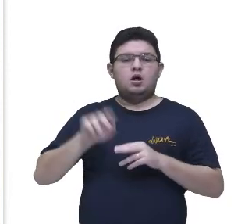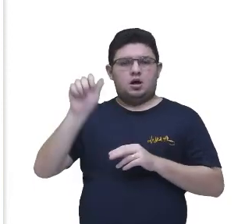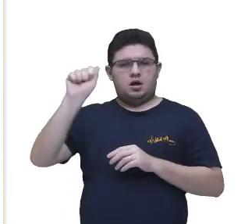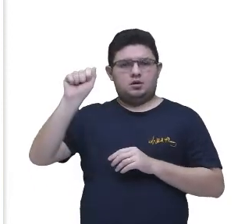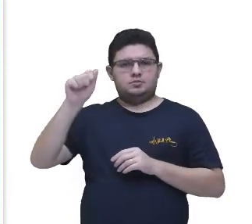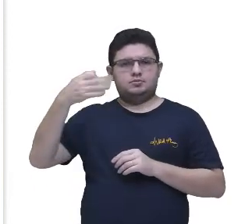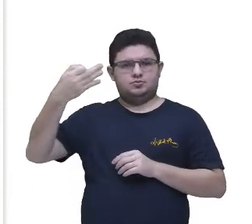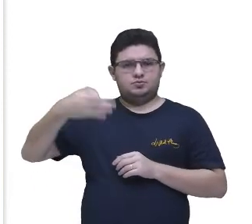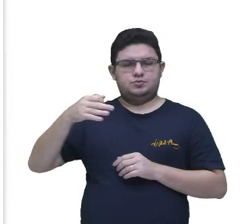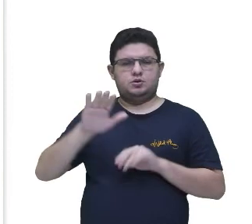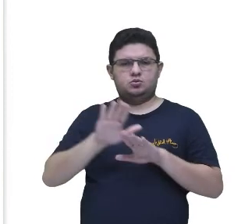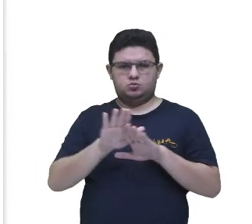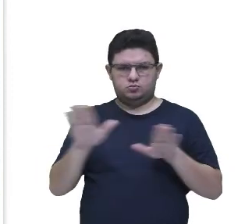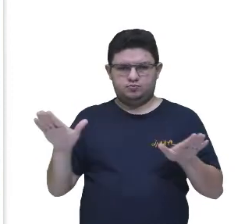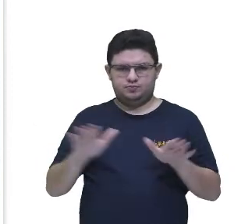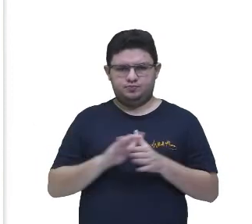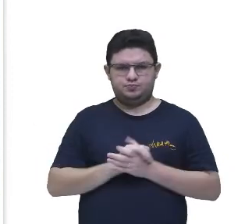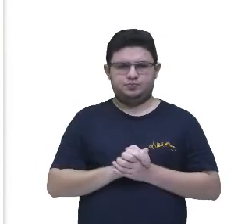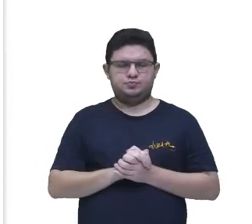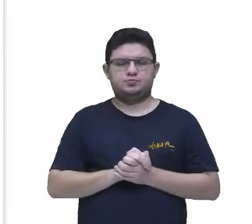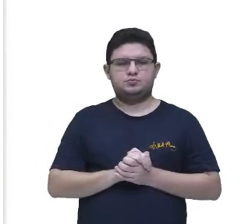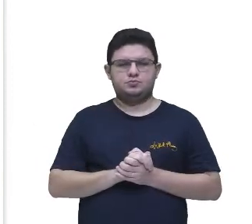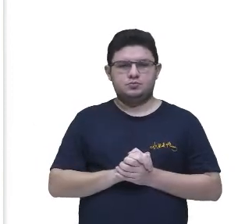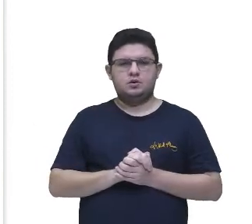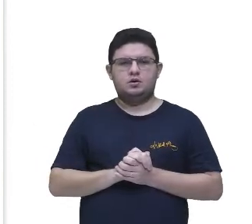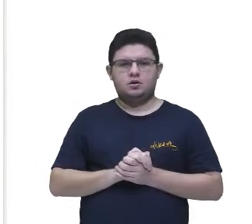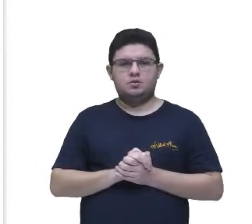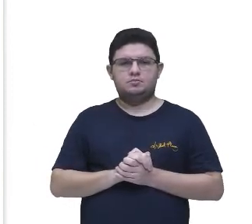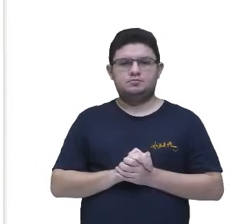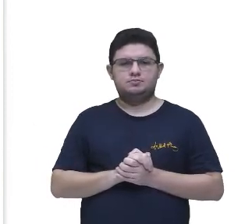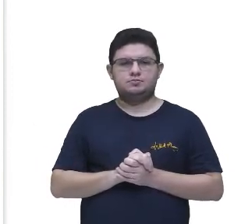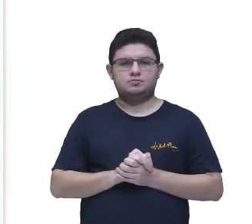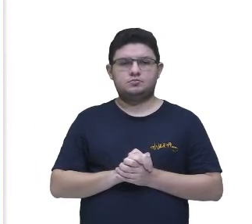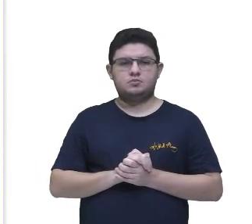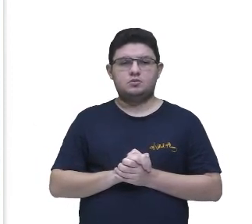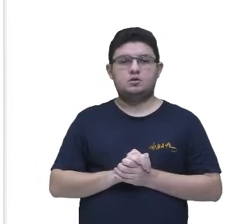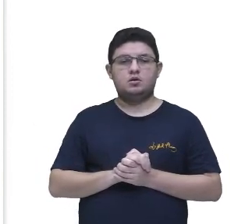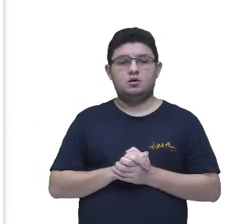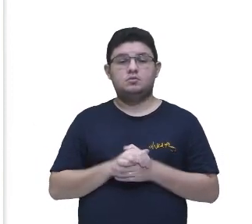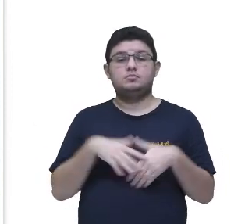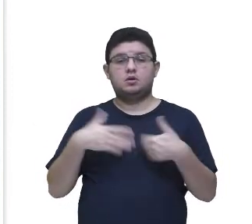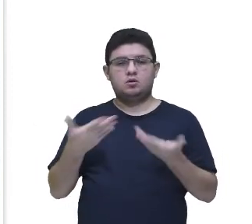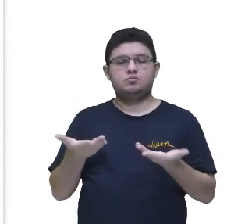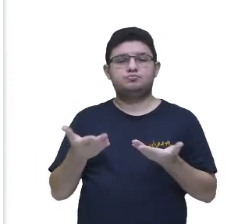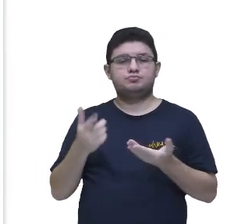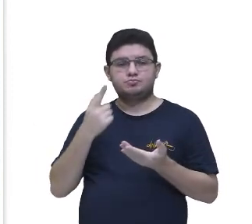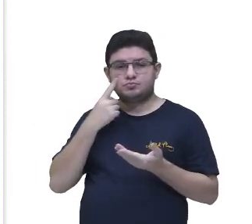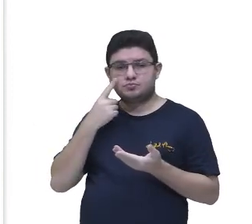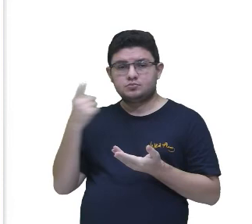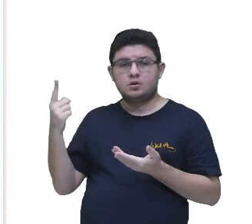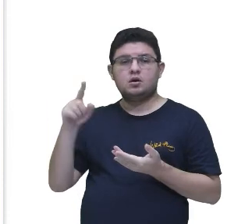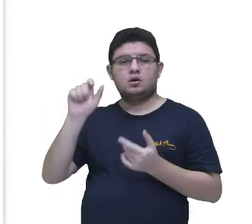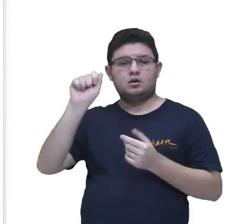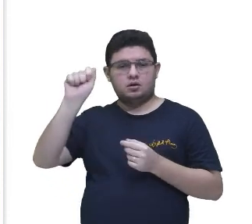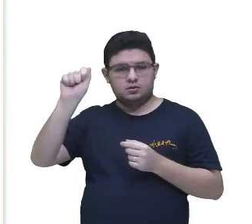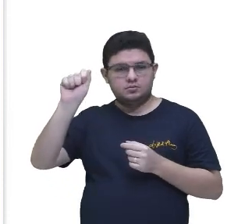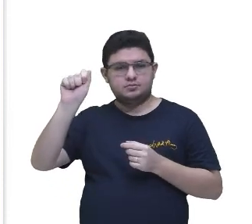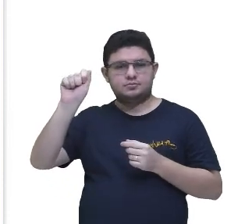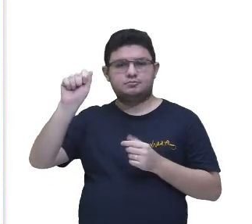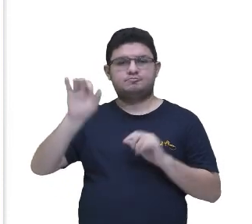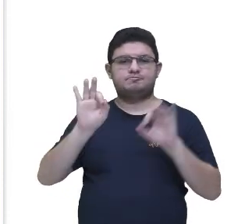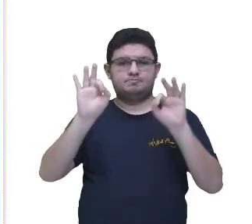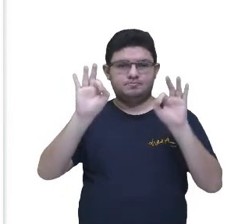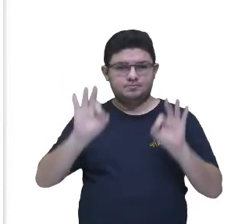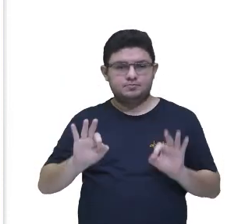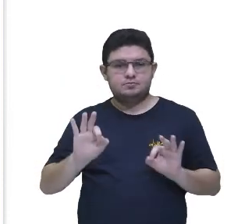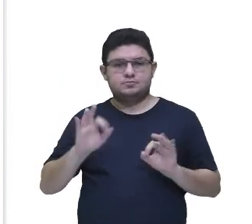única alternativa correta que vai falar sobre, né, o descarte do lixo. Então, os lixos e aterros sanitários. Então, letra A como alternativa